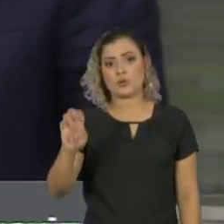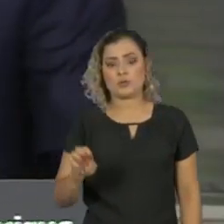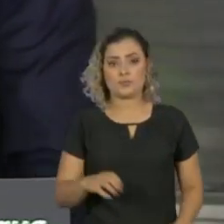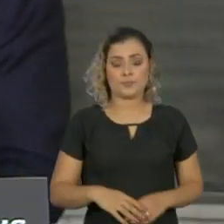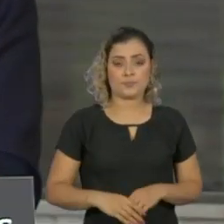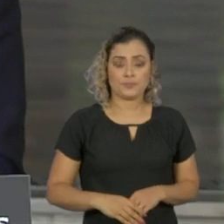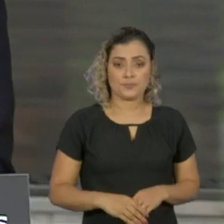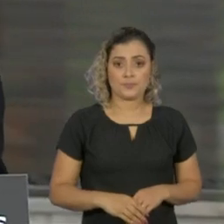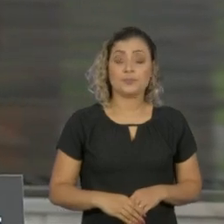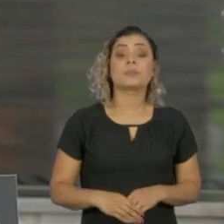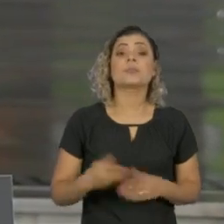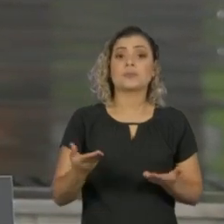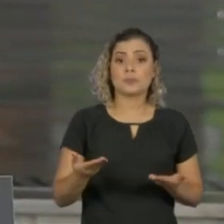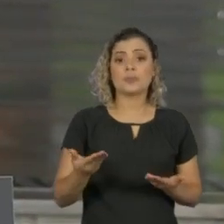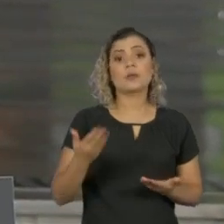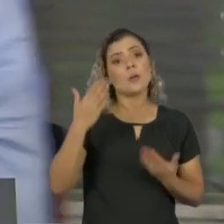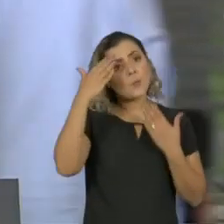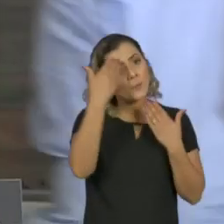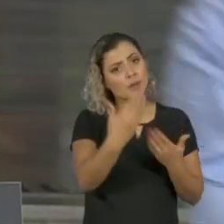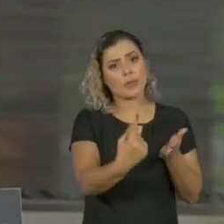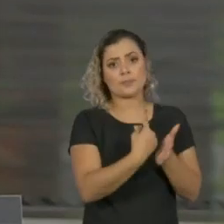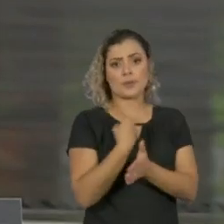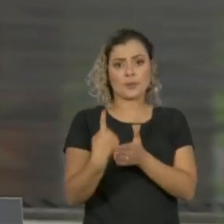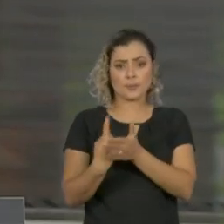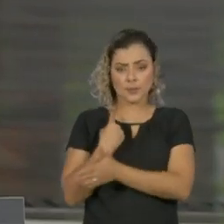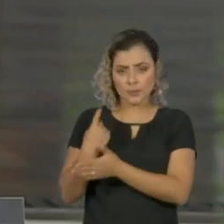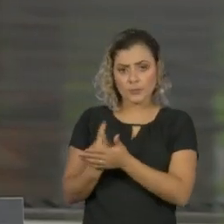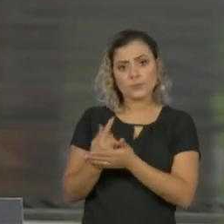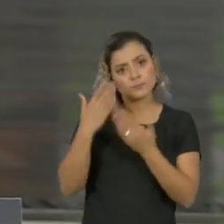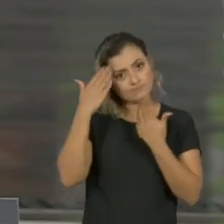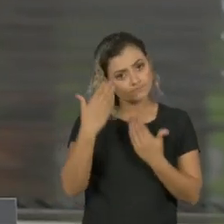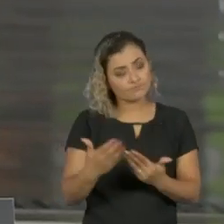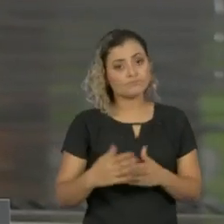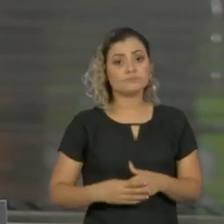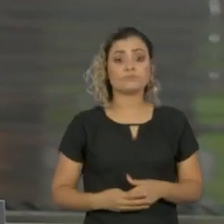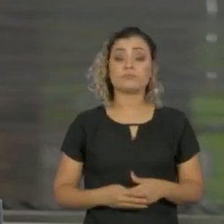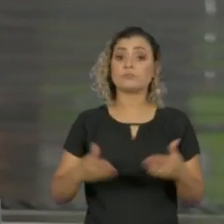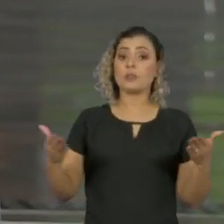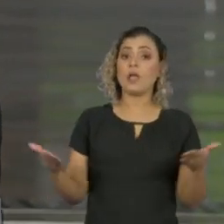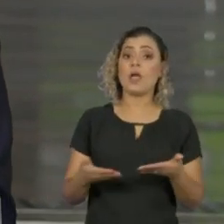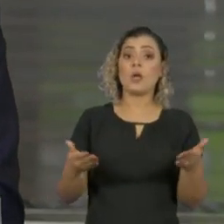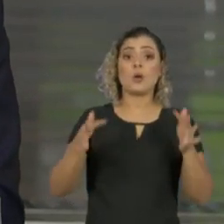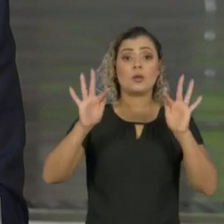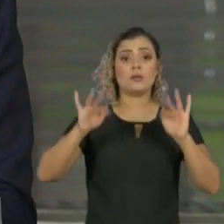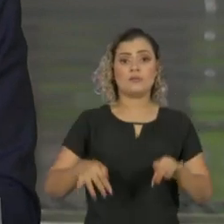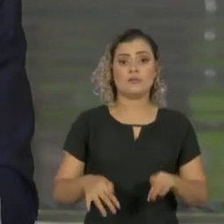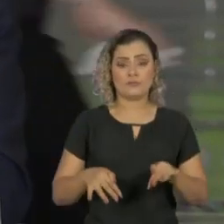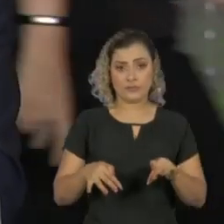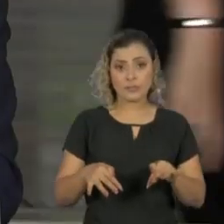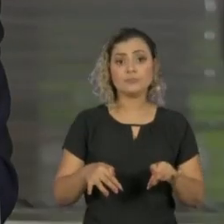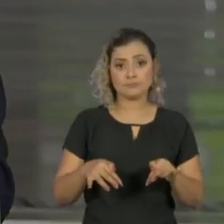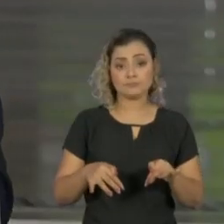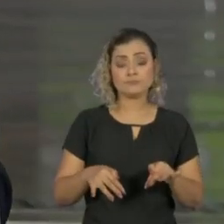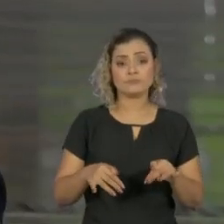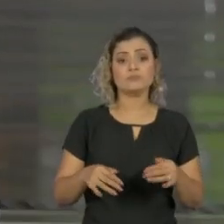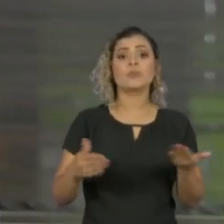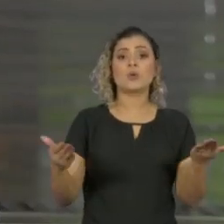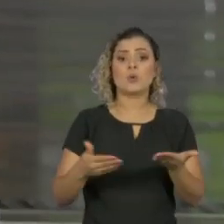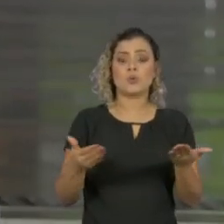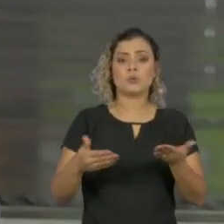Aparecido. Will, muito obrigado também pela sua pergunta. Nós estamos agora encerrando a coletiva de imprensa de